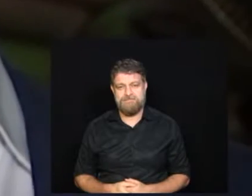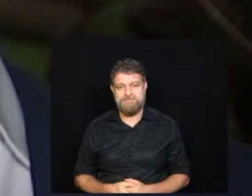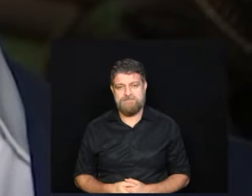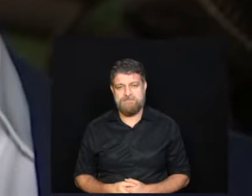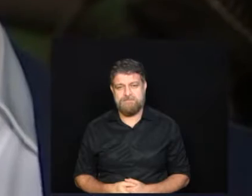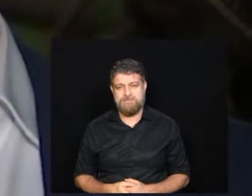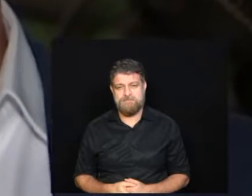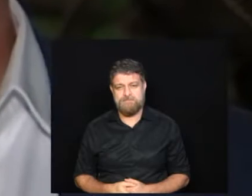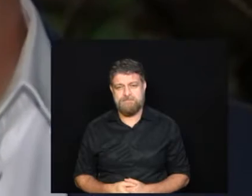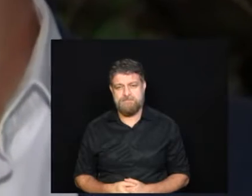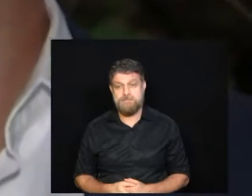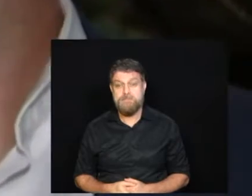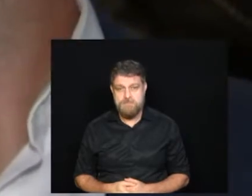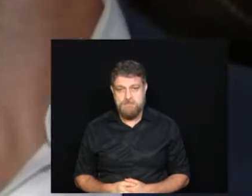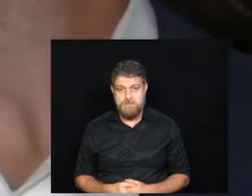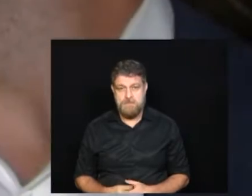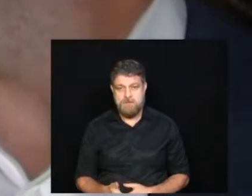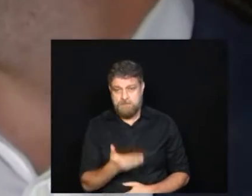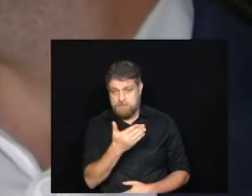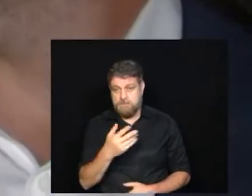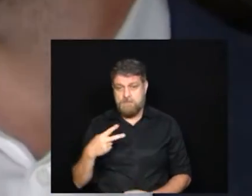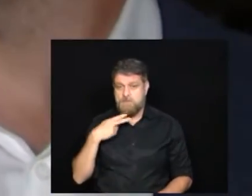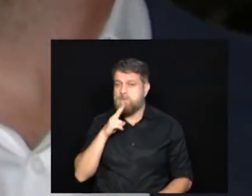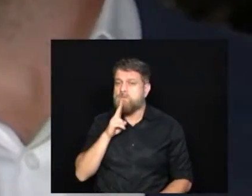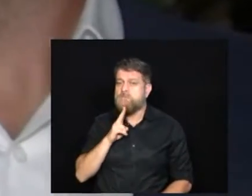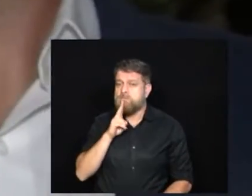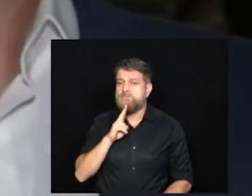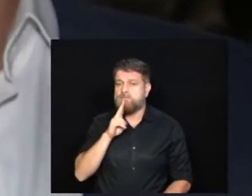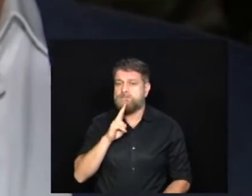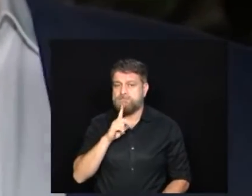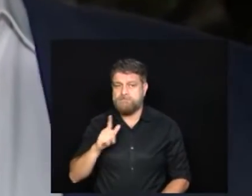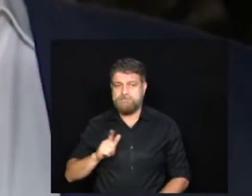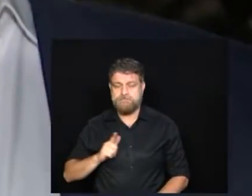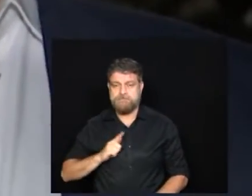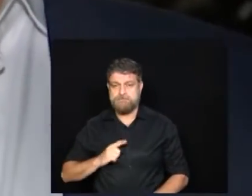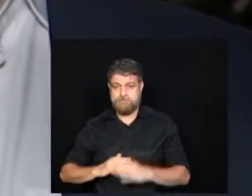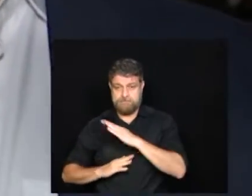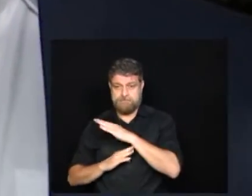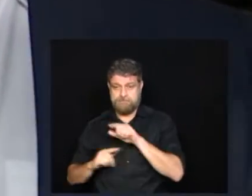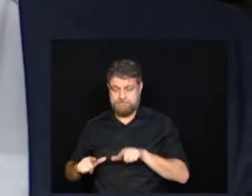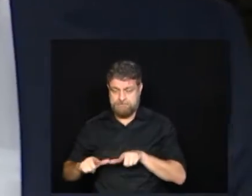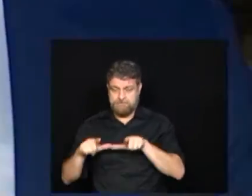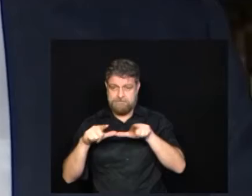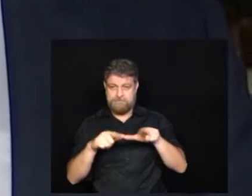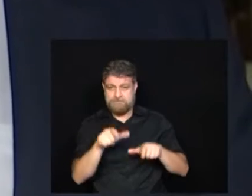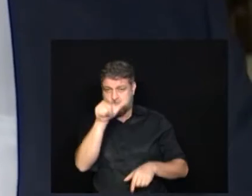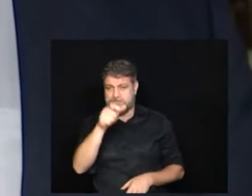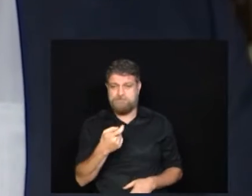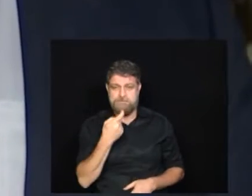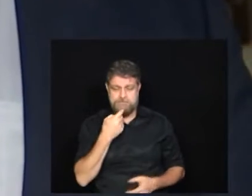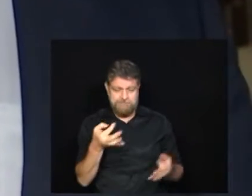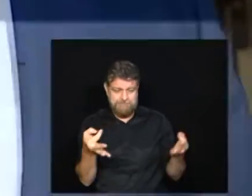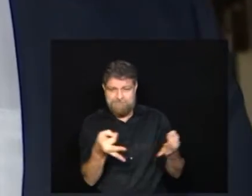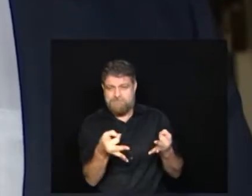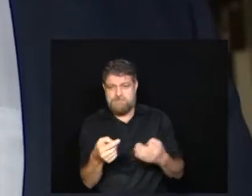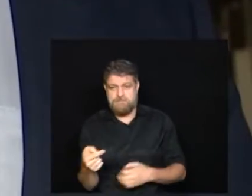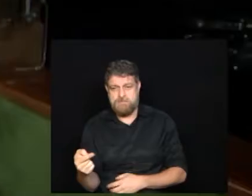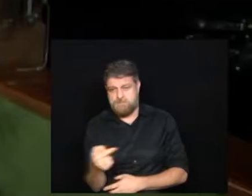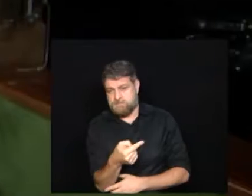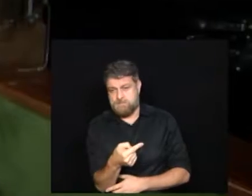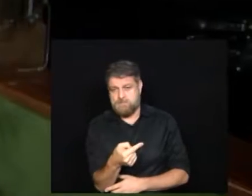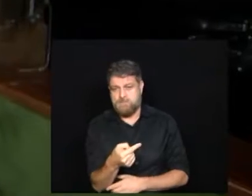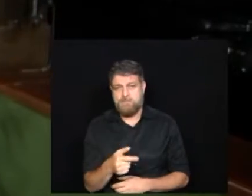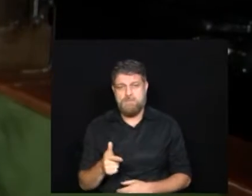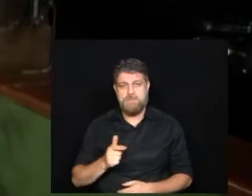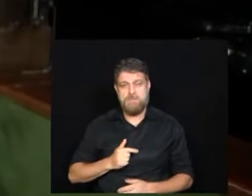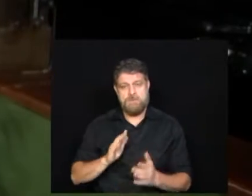Por indicação do vereador Nelson Osseri, a Câmara concedeu o título de cidadão campineiro a Giovanni Ítalo de Oliveira.